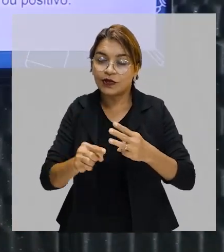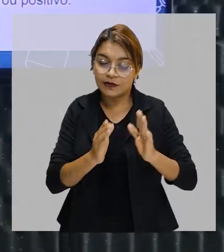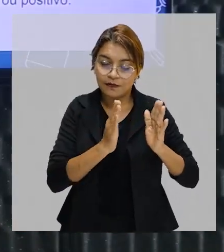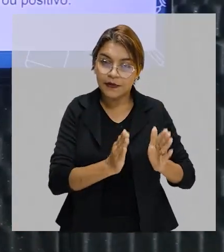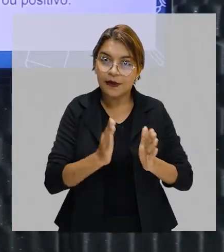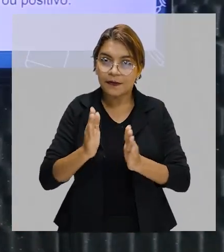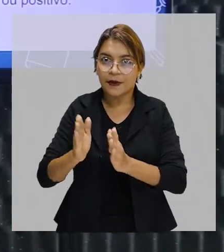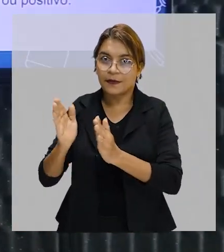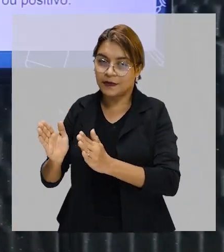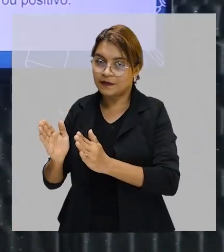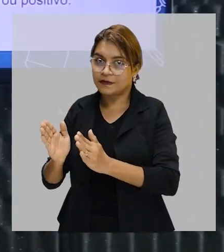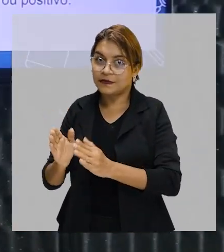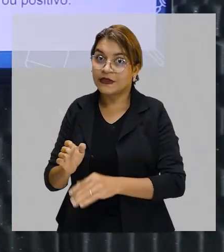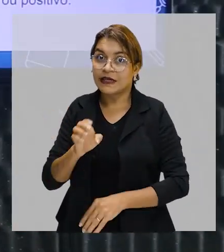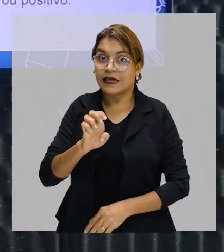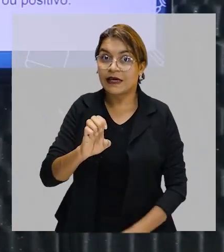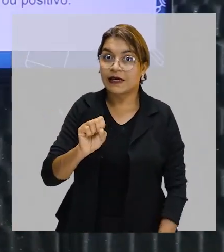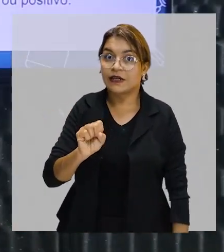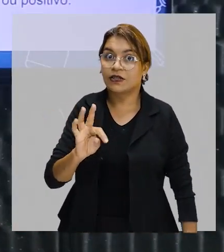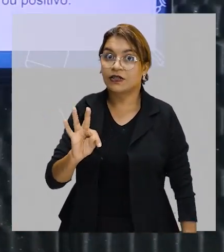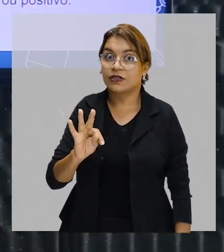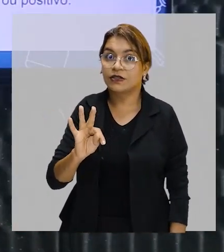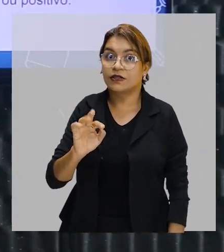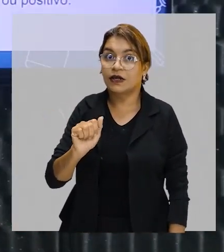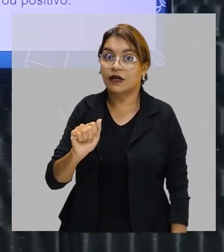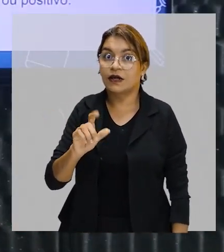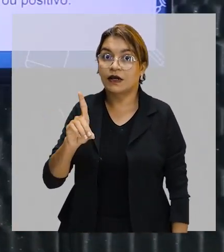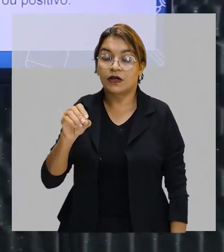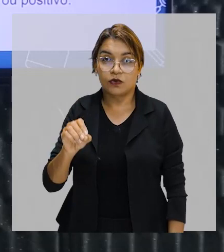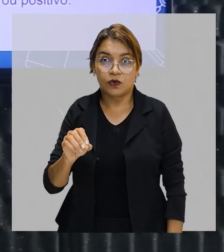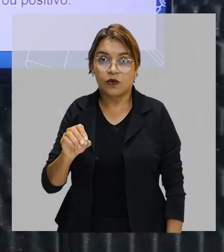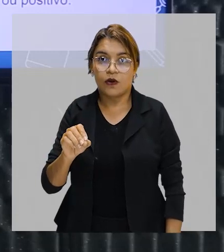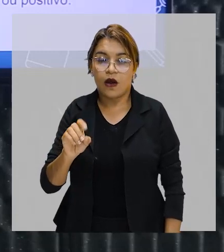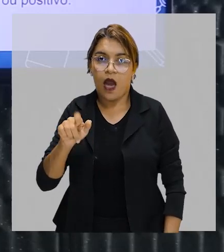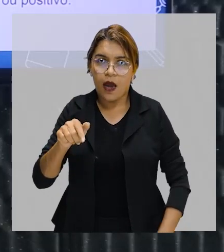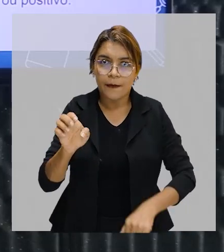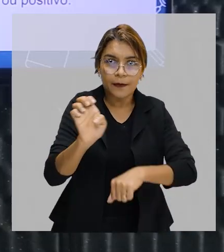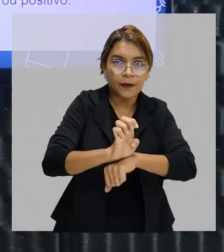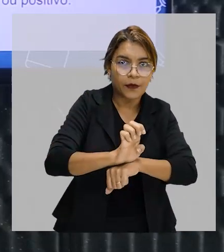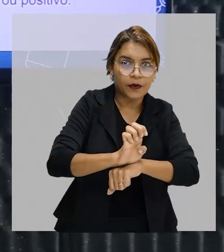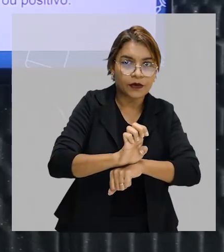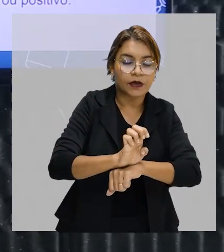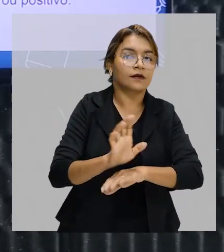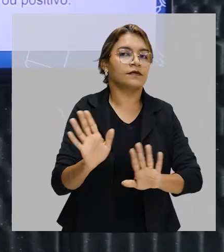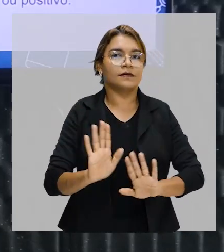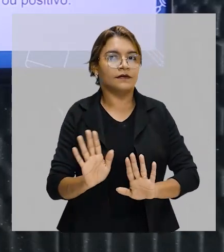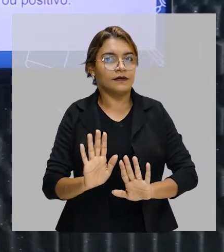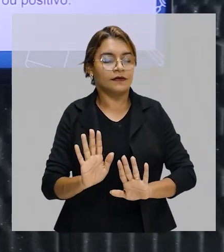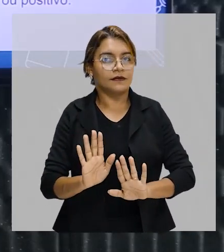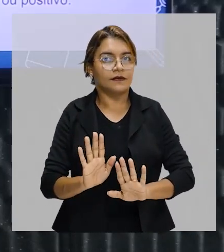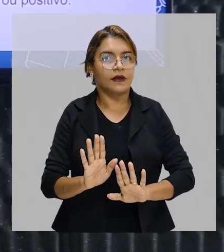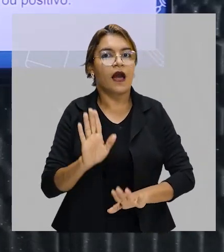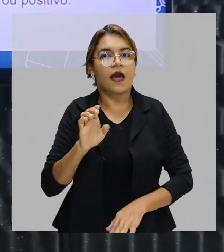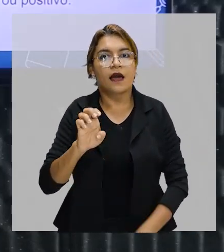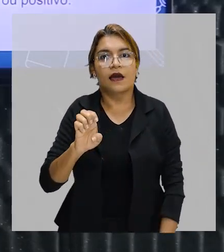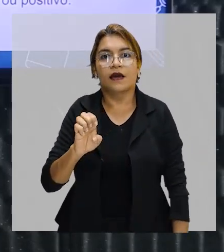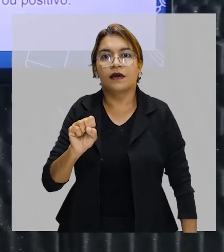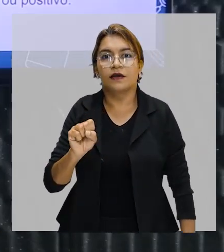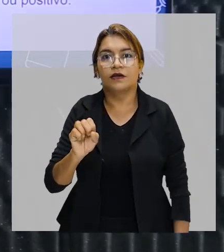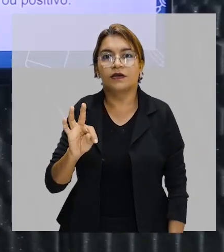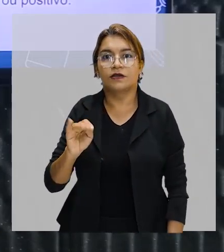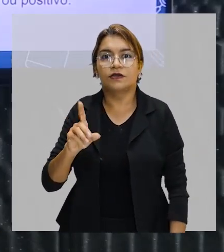caso aqui, Estado não está significando estrutura de poder, ou então Estado no sentido de